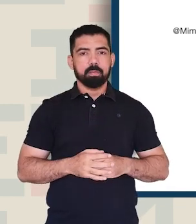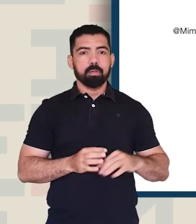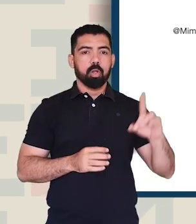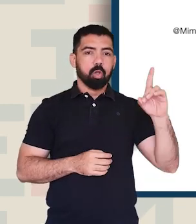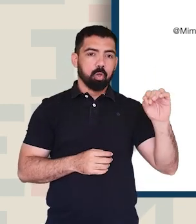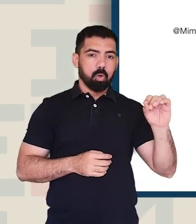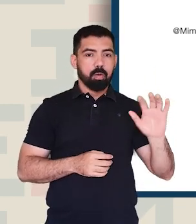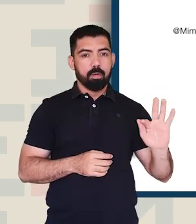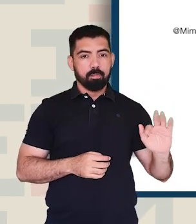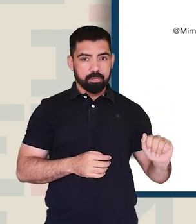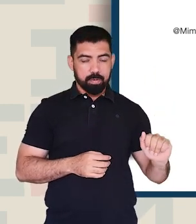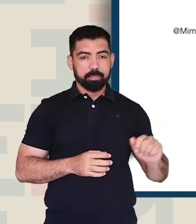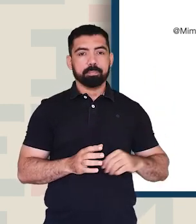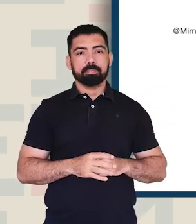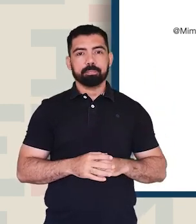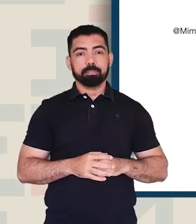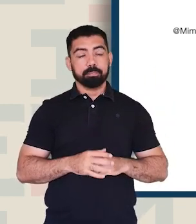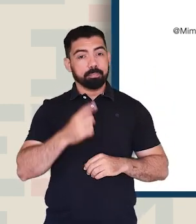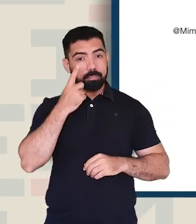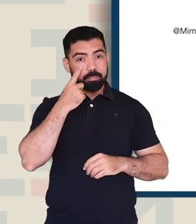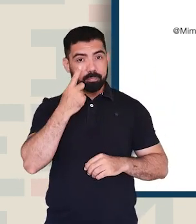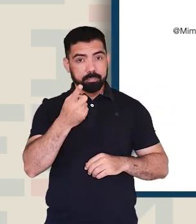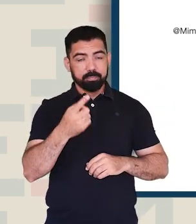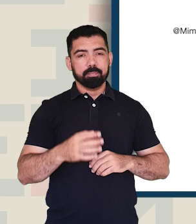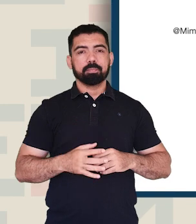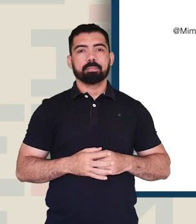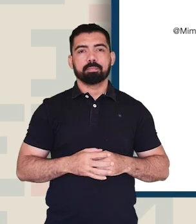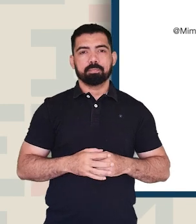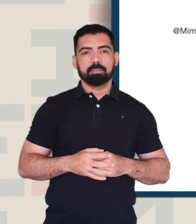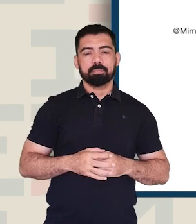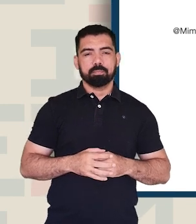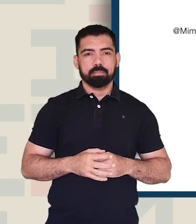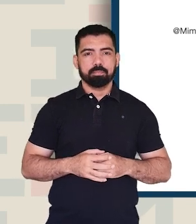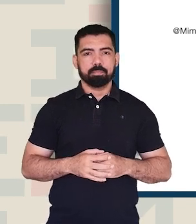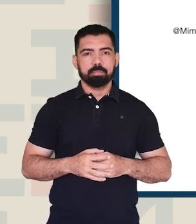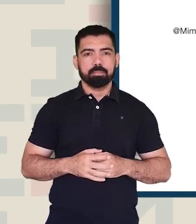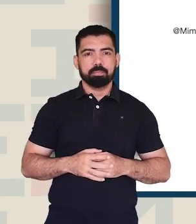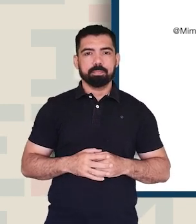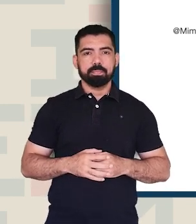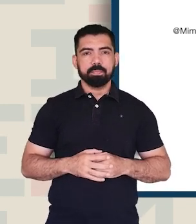e nota Sol é o quinto, certo? Então o acorde seria...